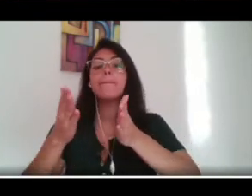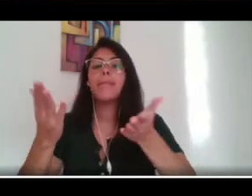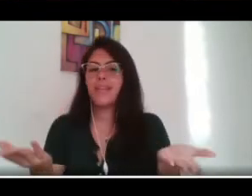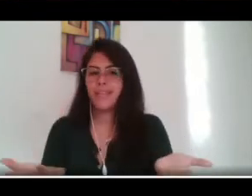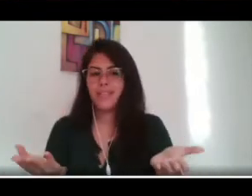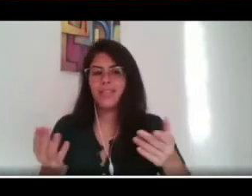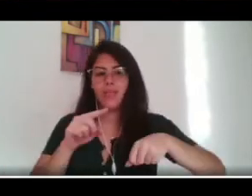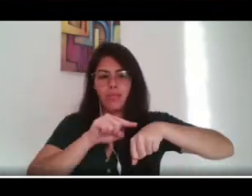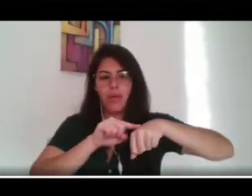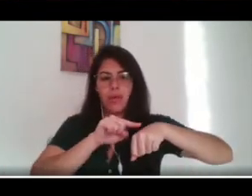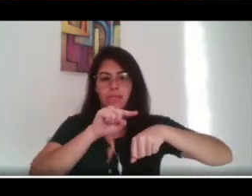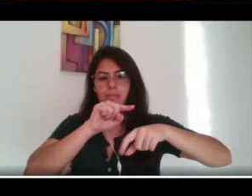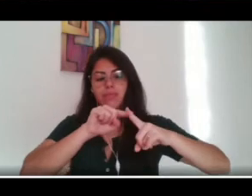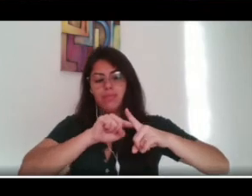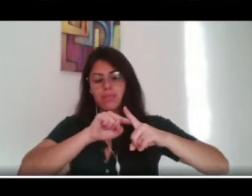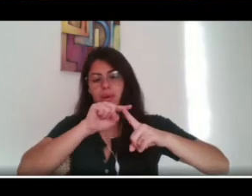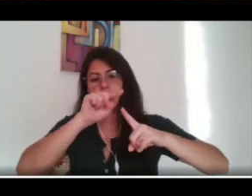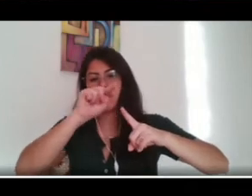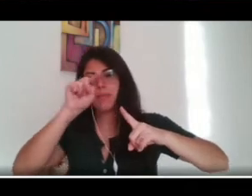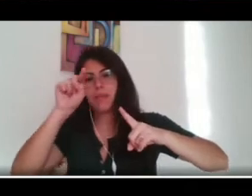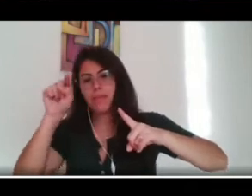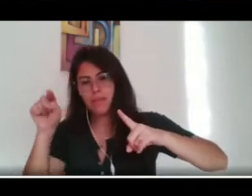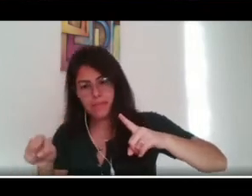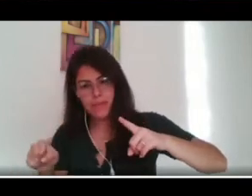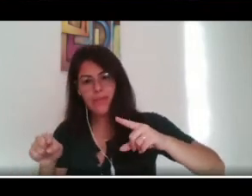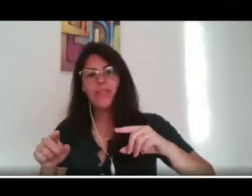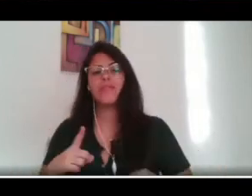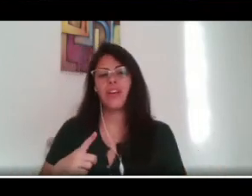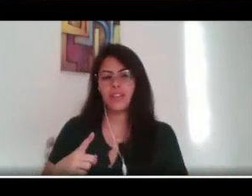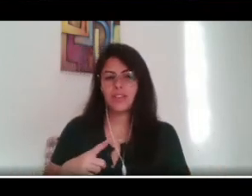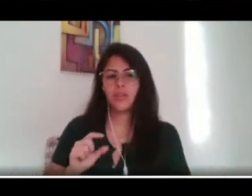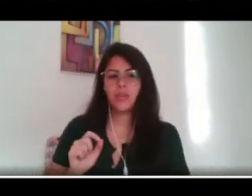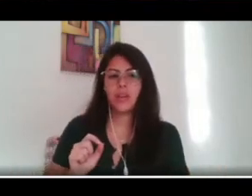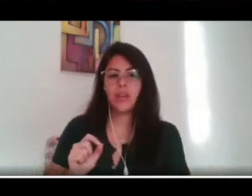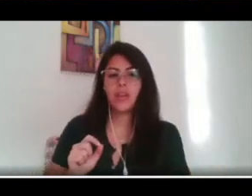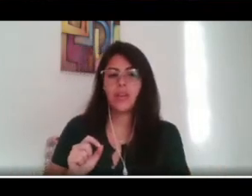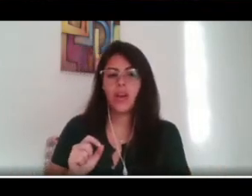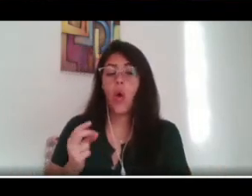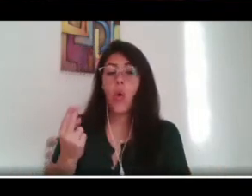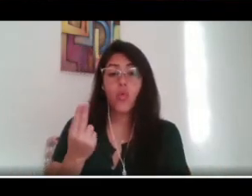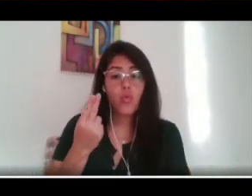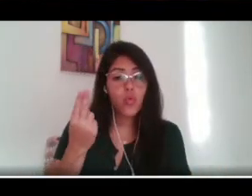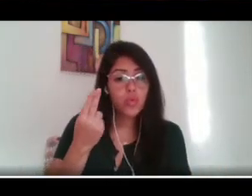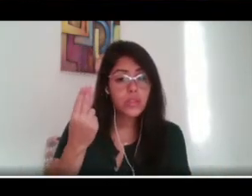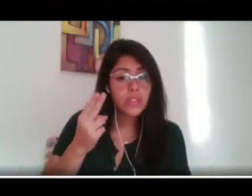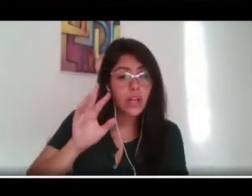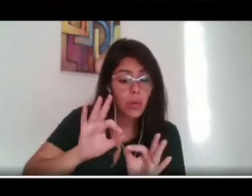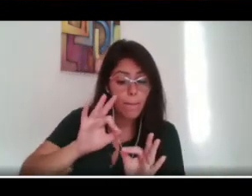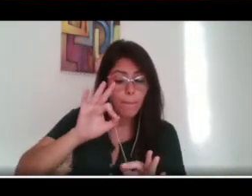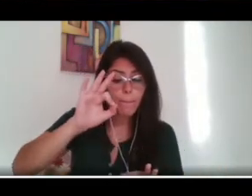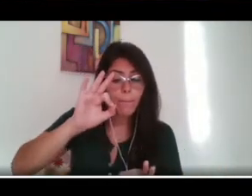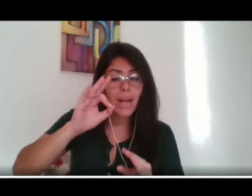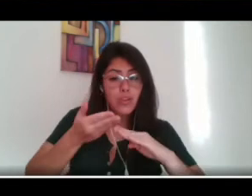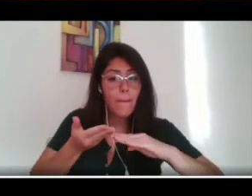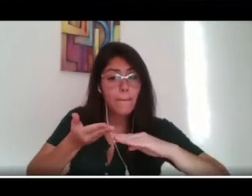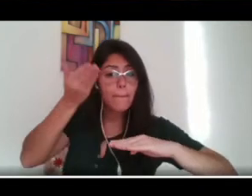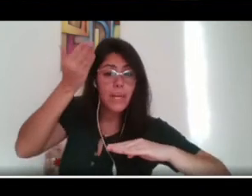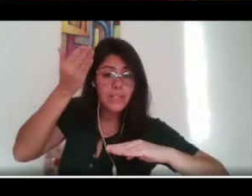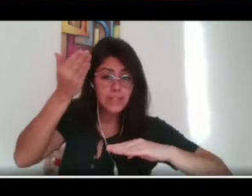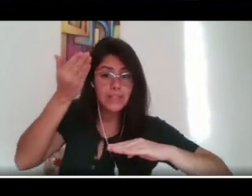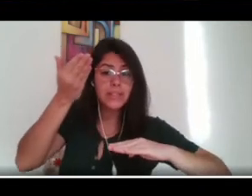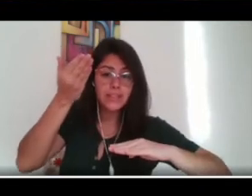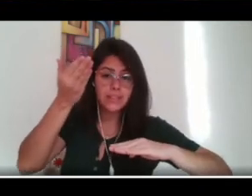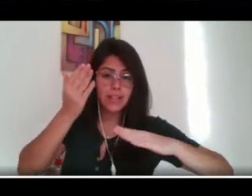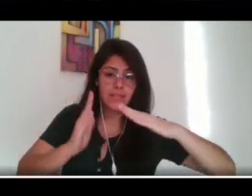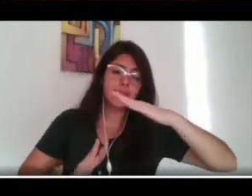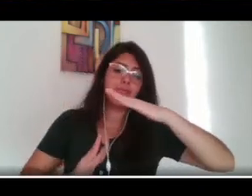a partir da altura do edifício. Então, esse ΔY aqui, ó, que eu estou procurando. Tá?